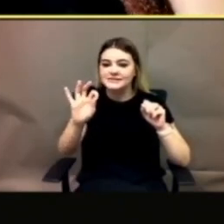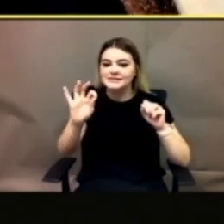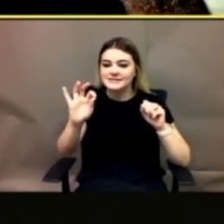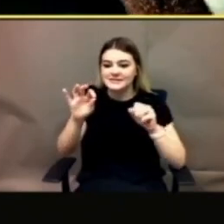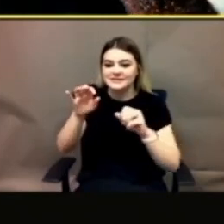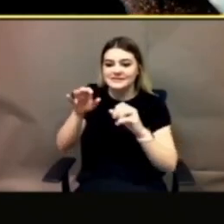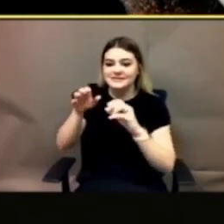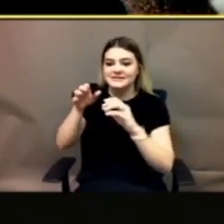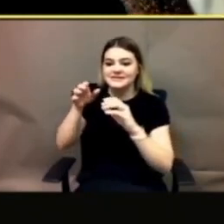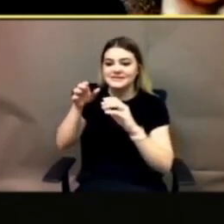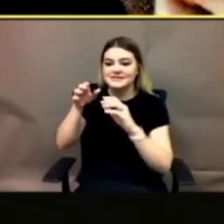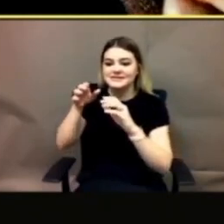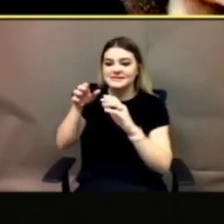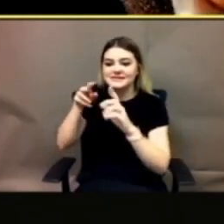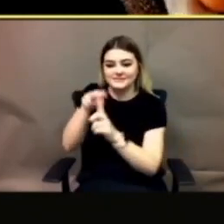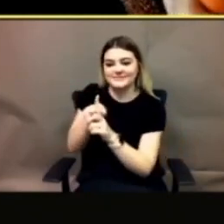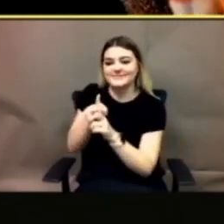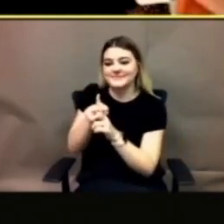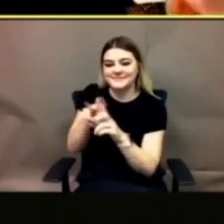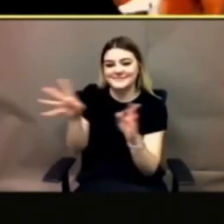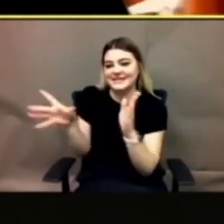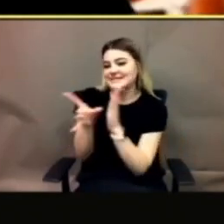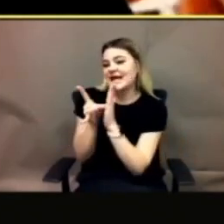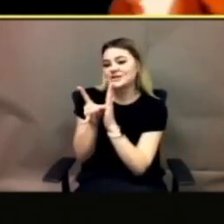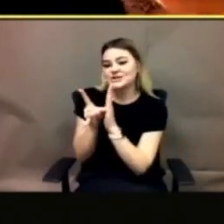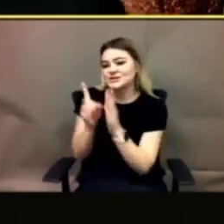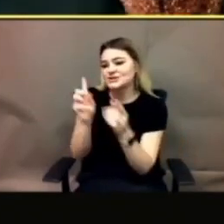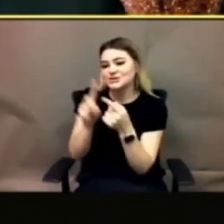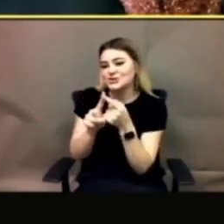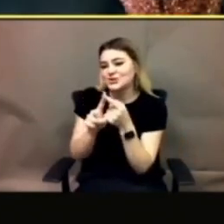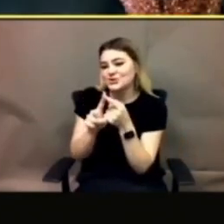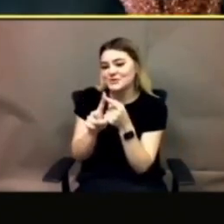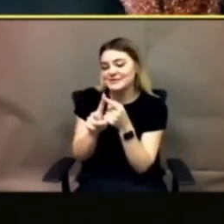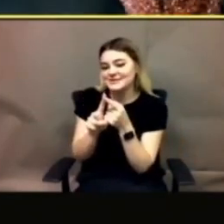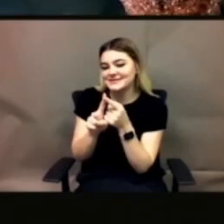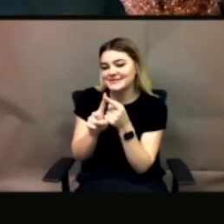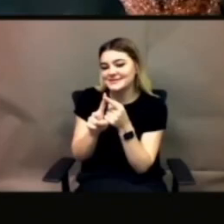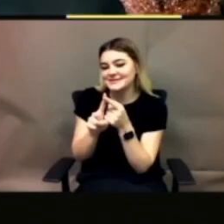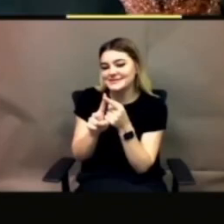Dê uma puladinha aqui na esponja. Então eu vou colocar aqui no bumbumzinho dele.